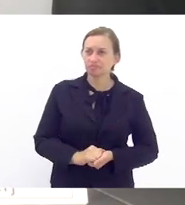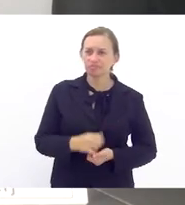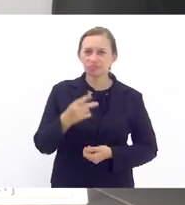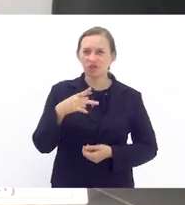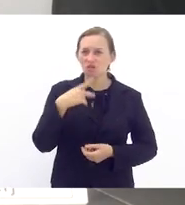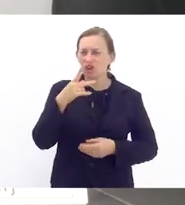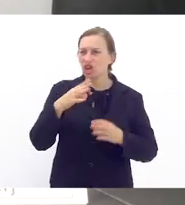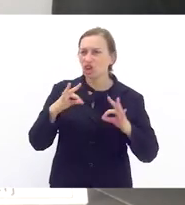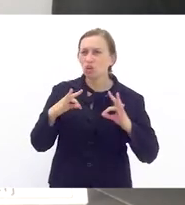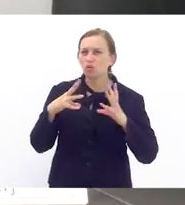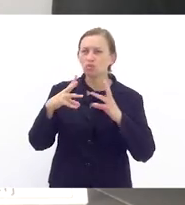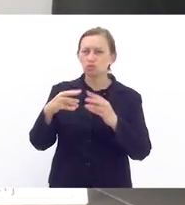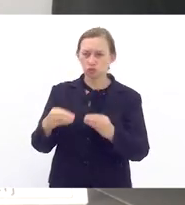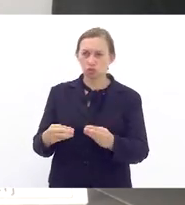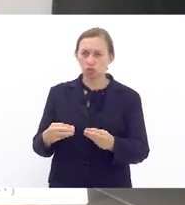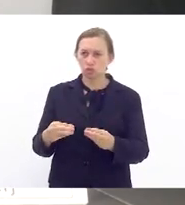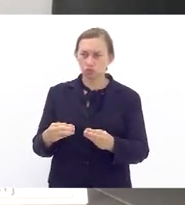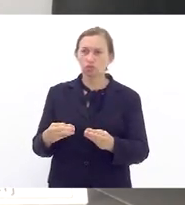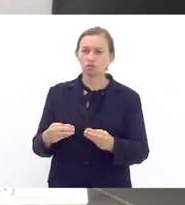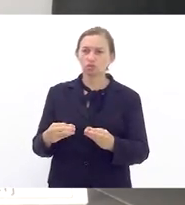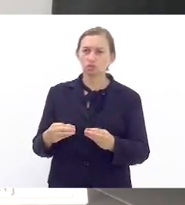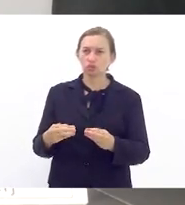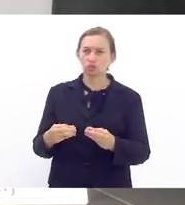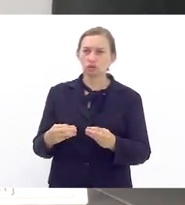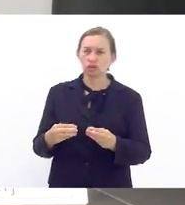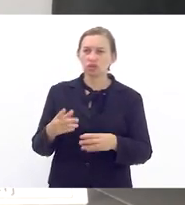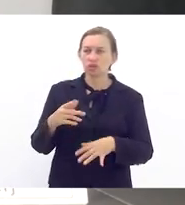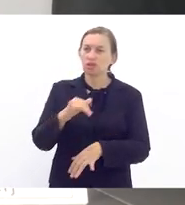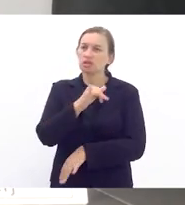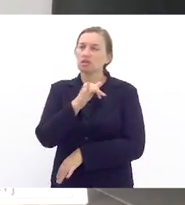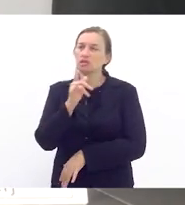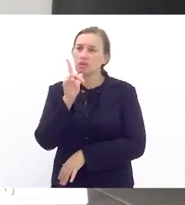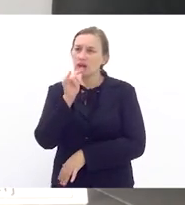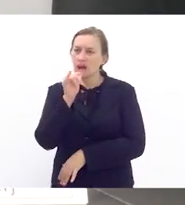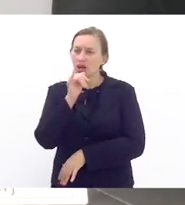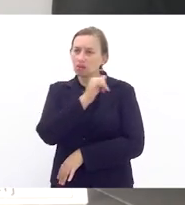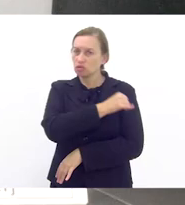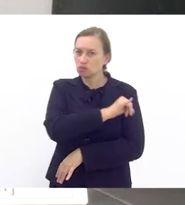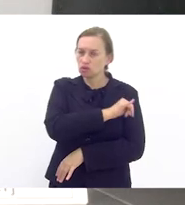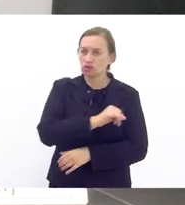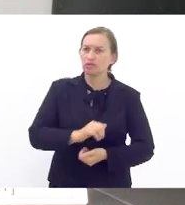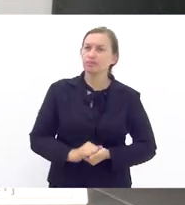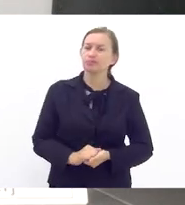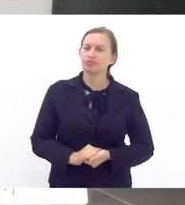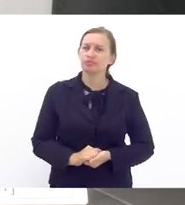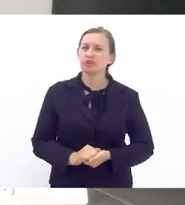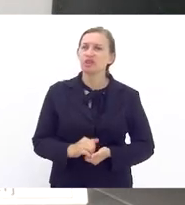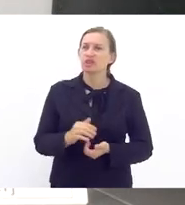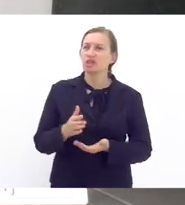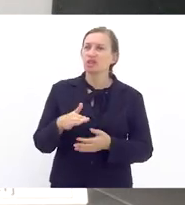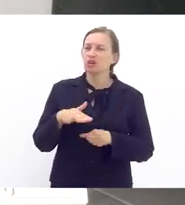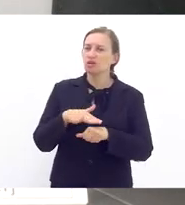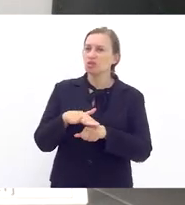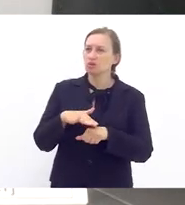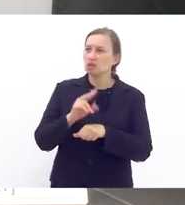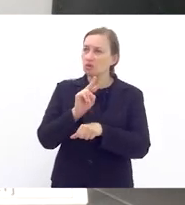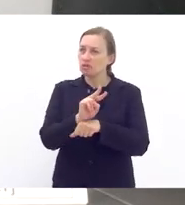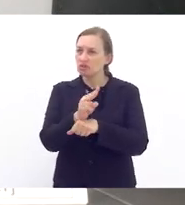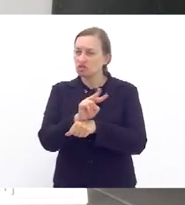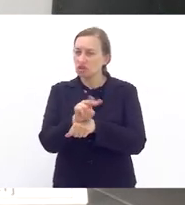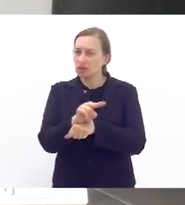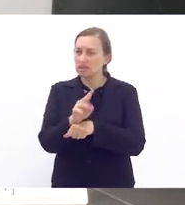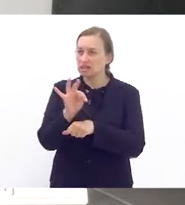todas as autoridades de água do Rio de Janeiro. Eu fiz uma pesquisa grande para fazer aquela palestra. E aí eu conversei com a Vigilância Sanitária na época, do